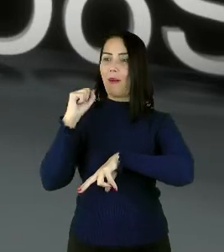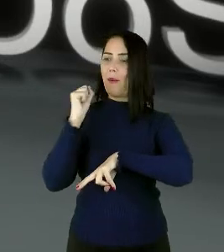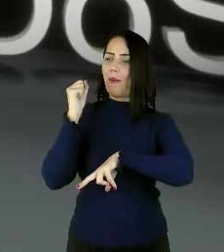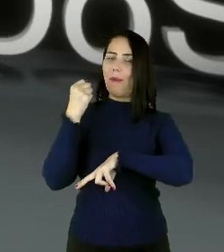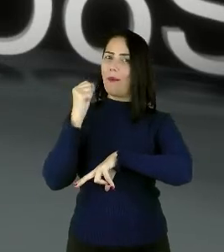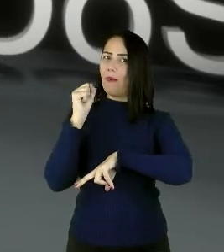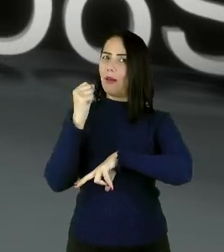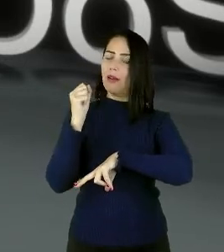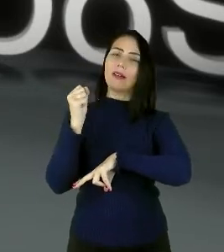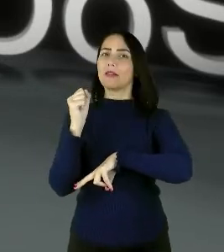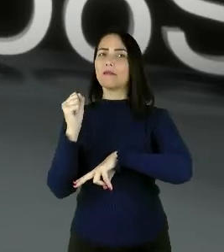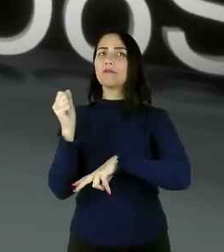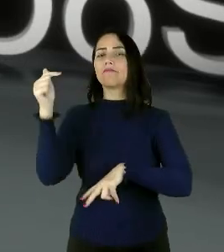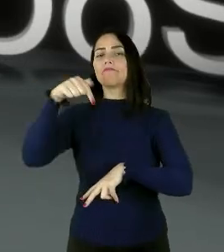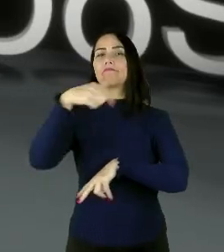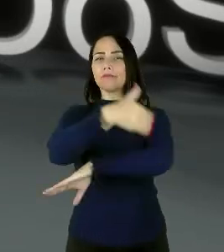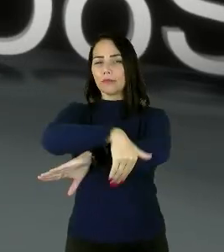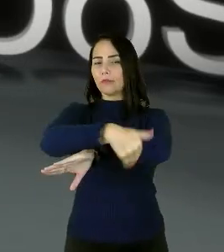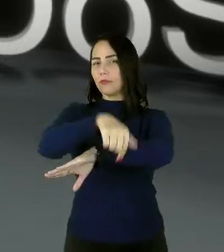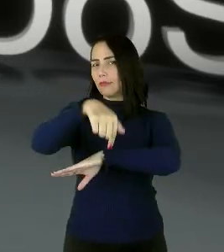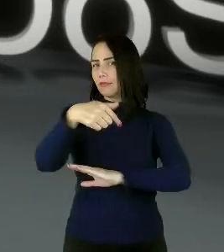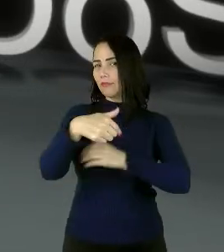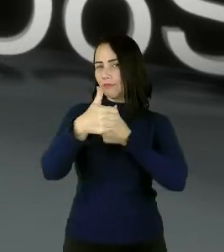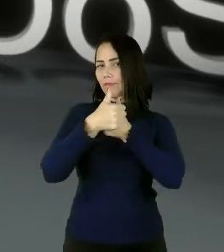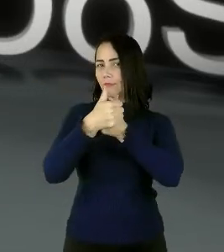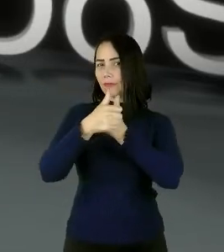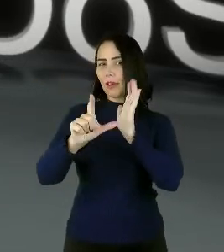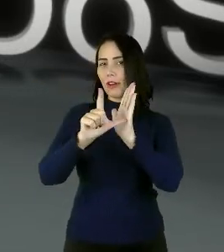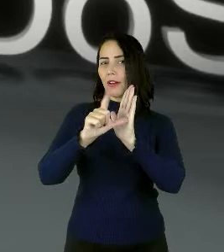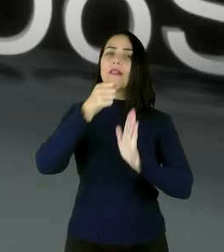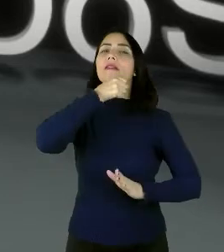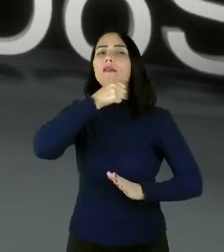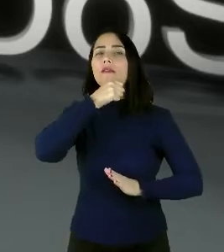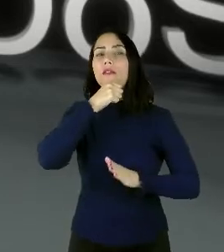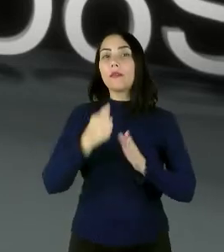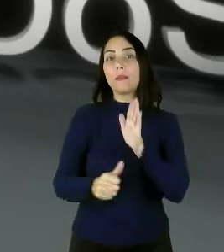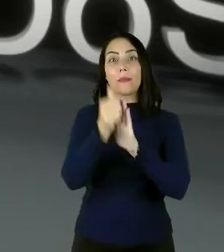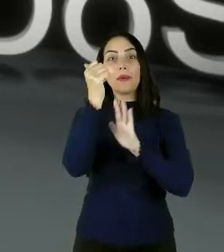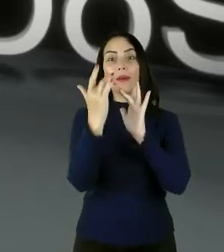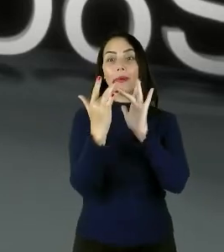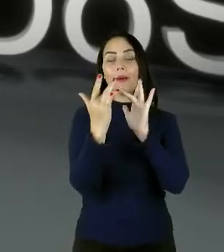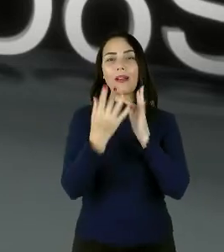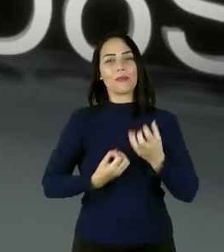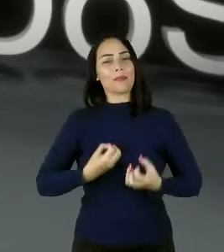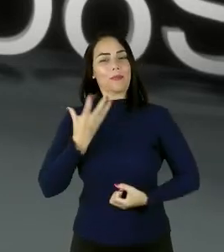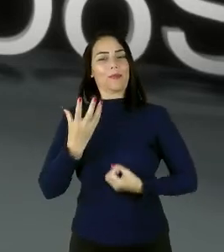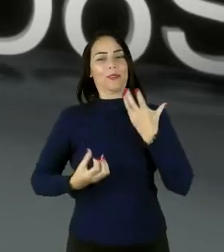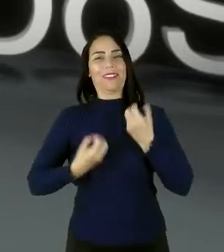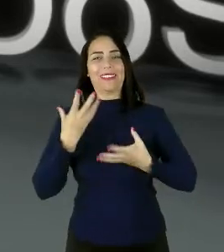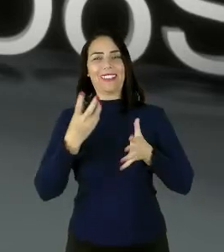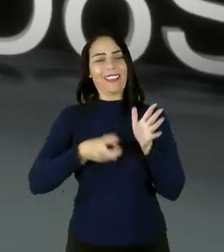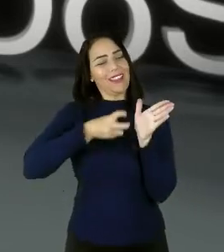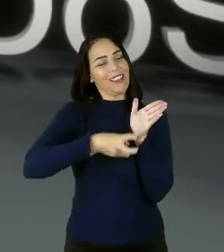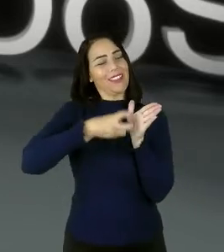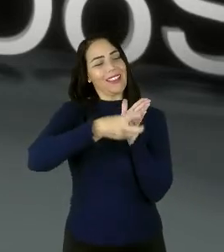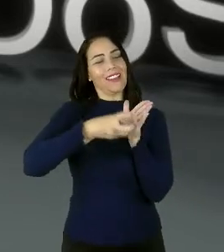anos e aqui na Marechal na frente a voz do meu avô tendo o primeiro contato com a poesia trem de